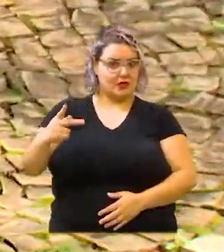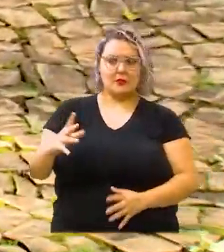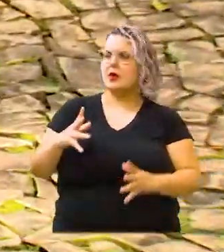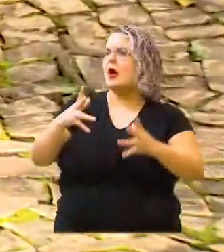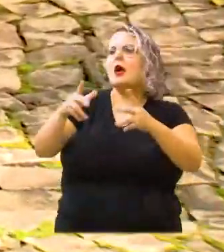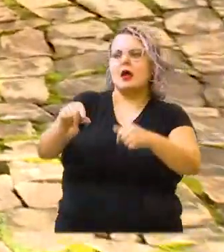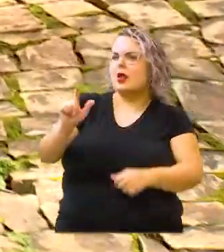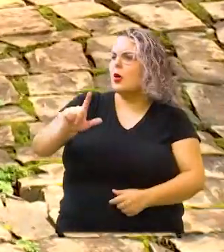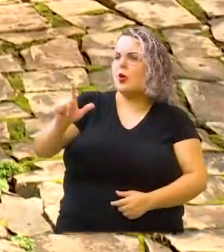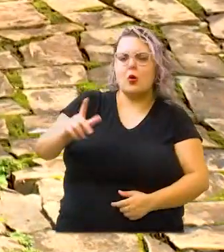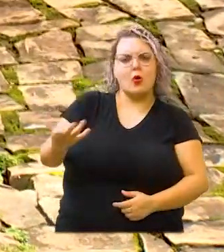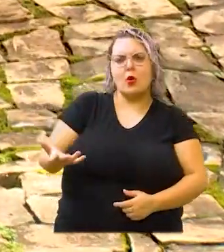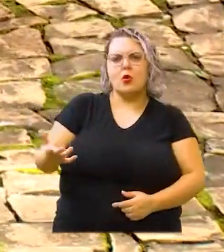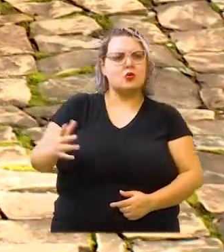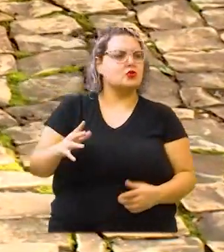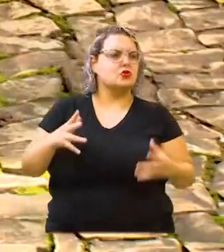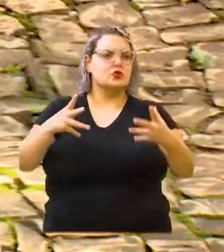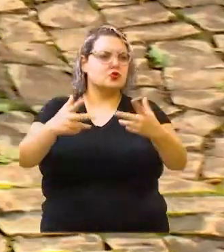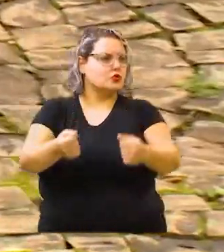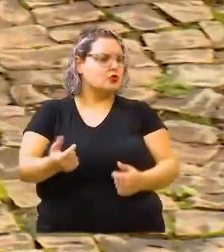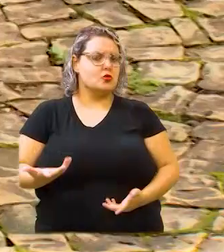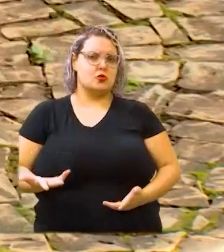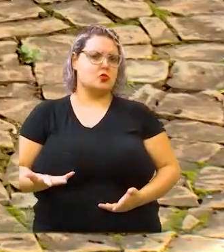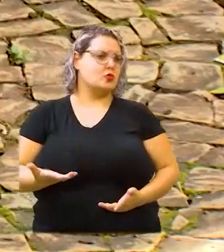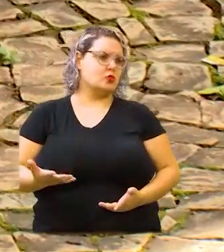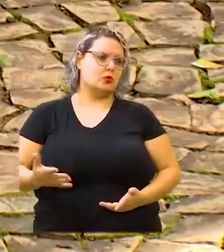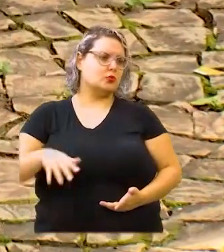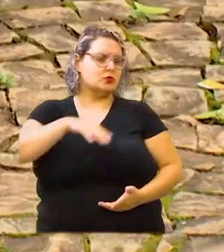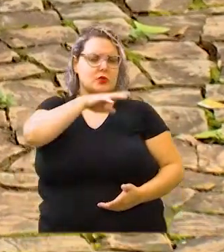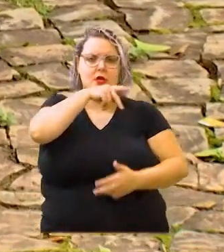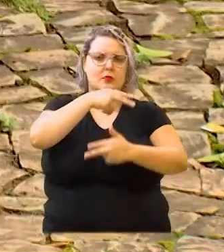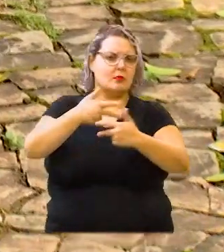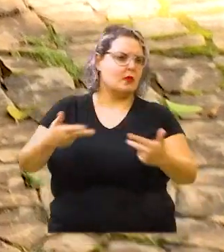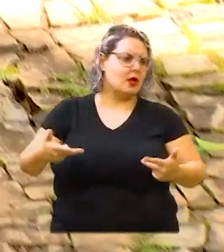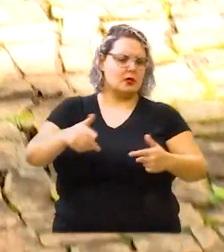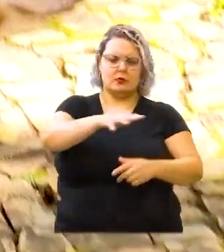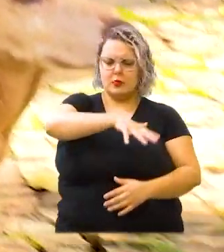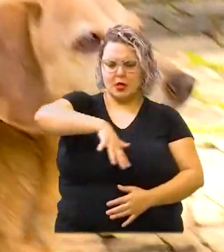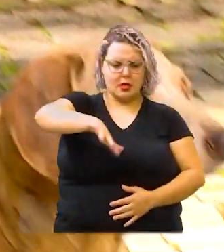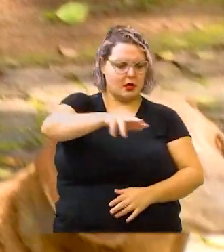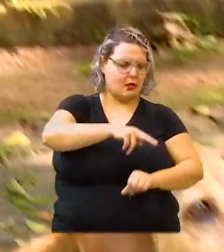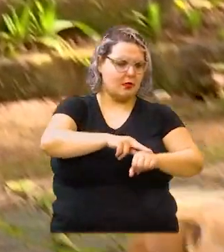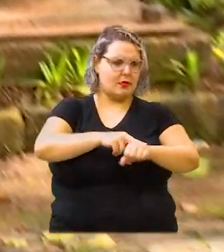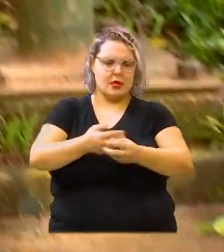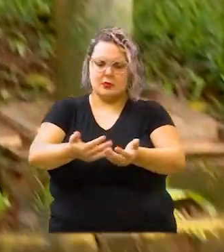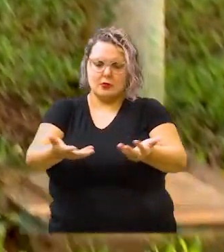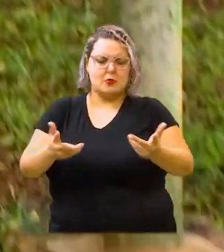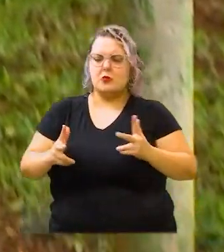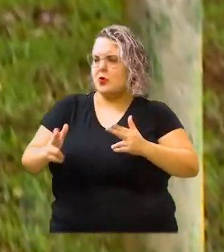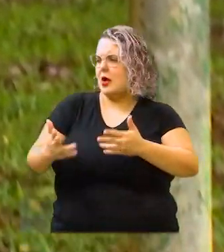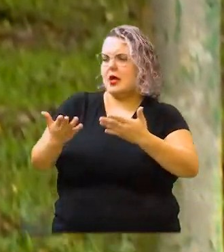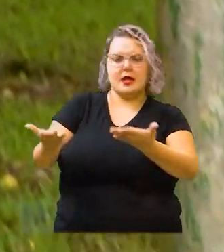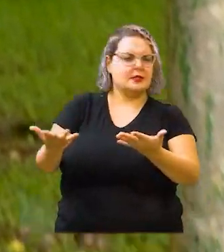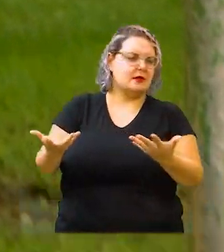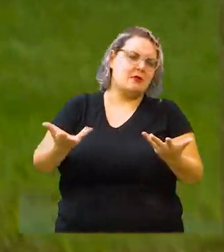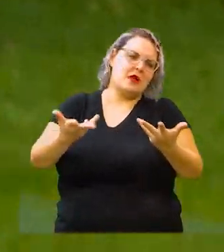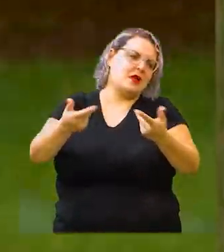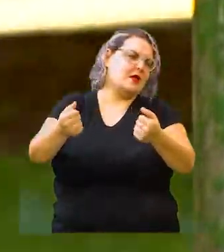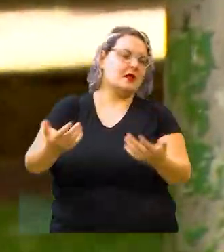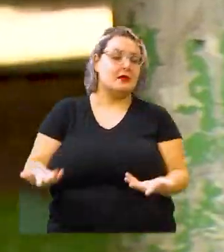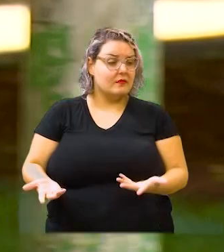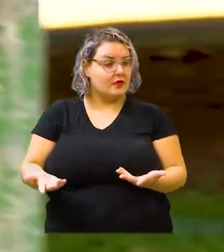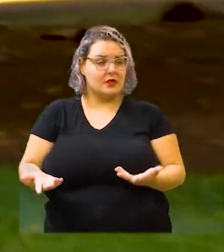todos os animais. Essa questão do passeio, do lazer, você está numa área verde, numa praça como essa maravilhosa,